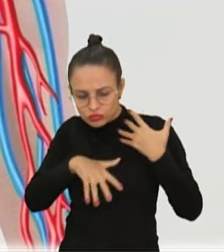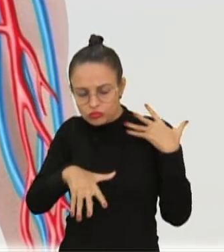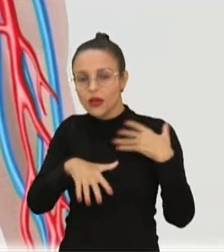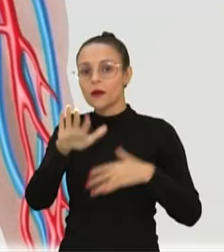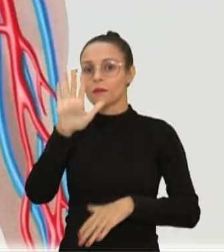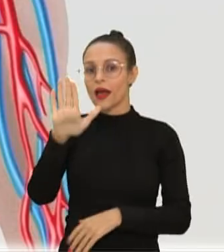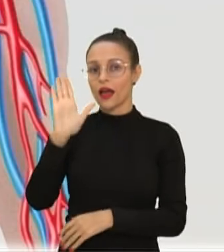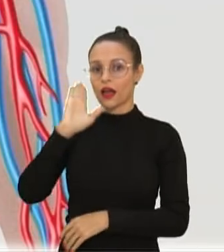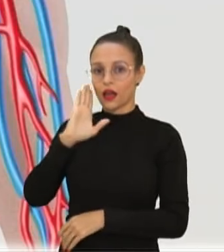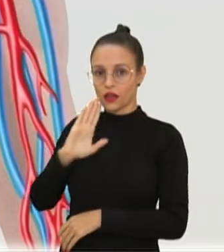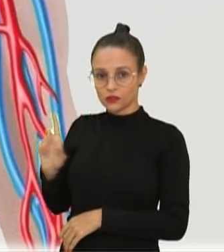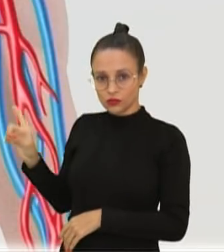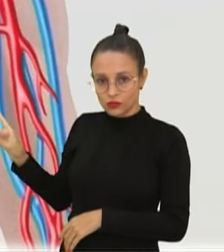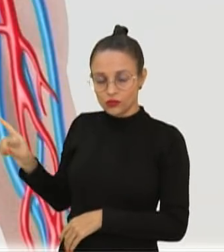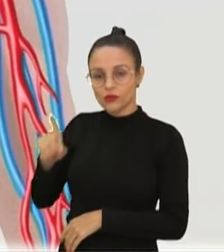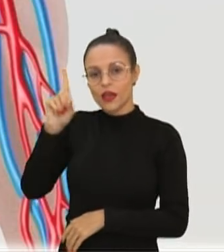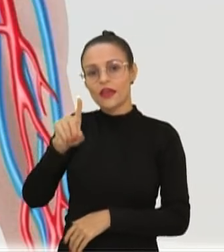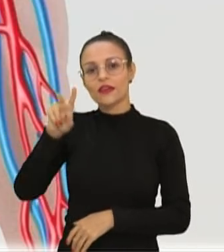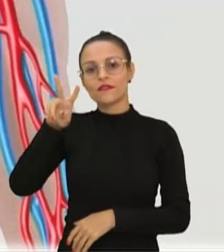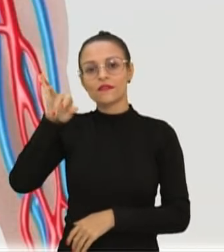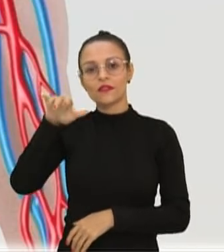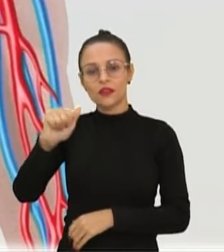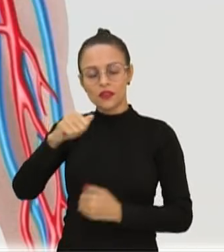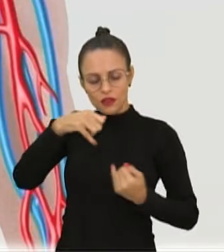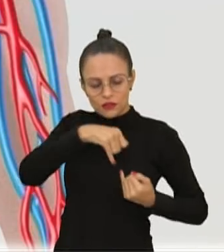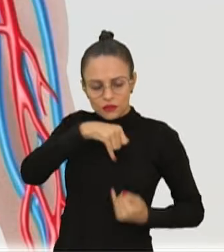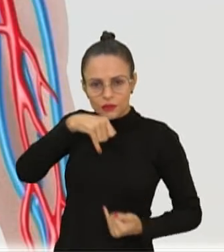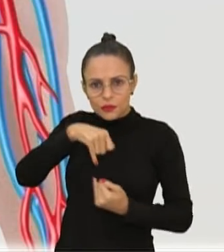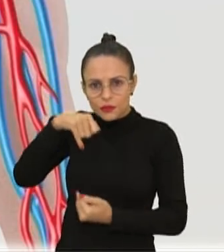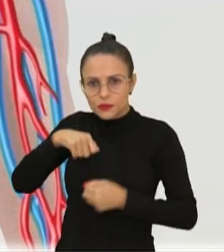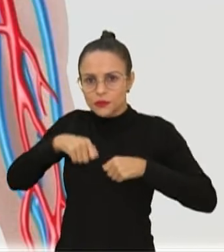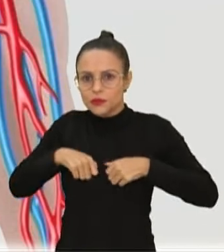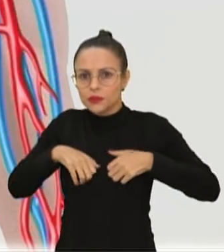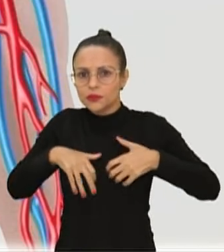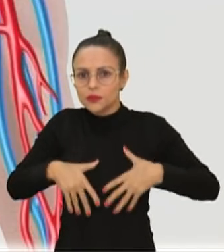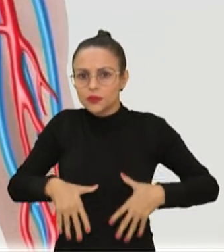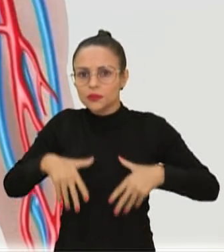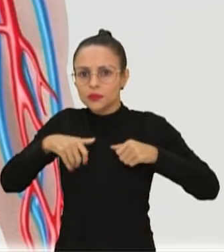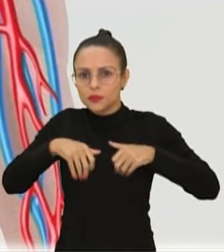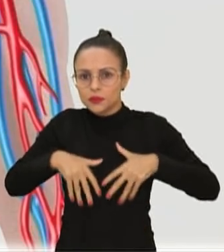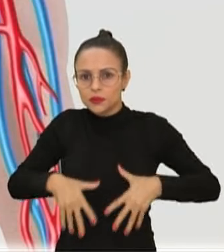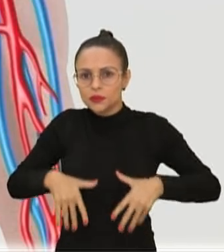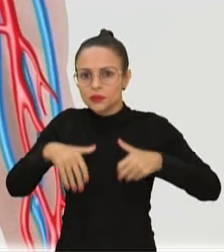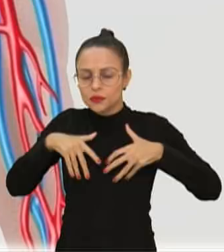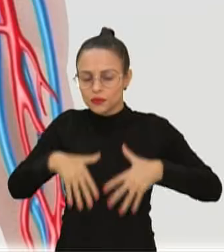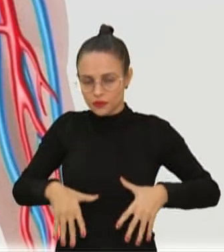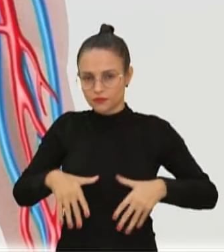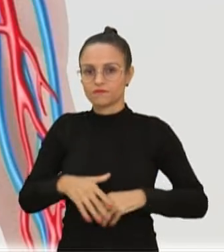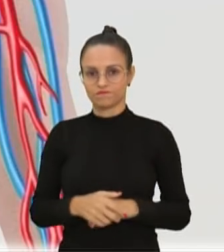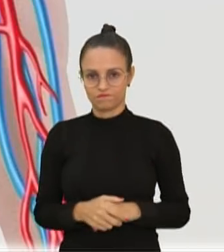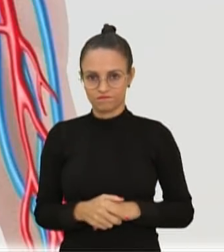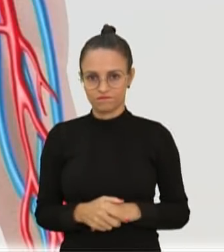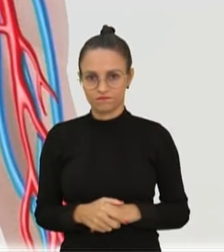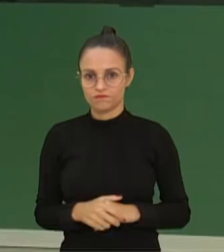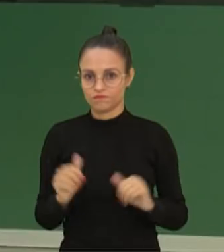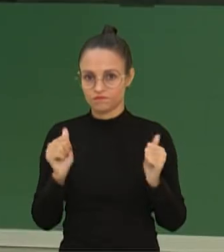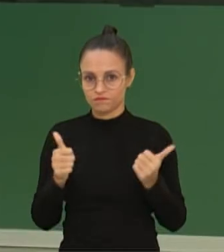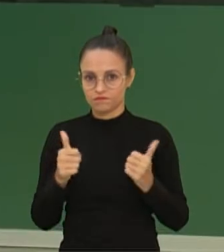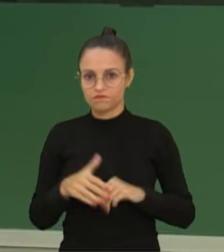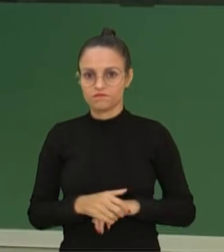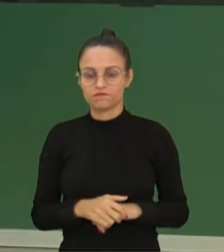que estão em azul são as veias, tá? Que são vasos que transportam sangue rico em gás carbônico,